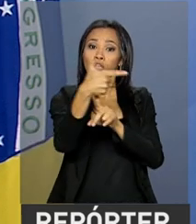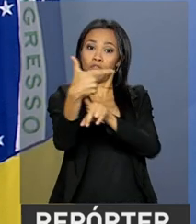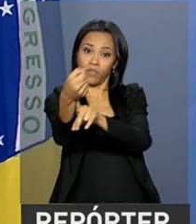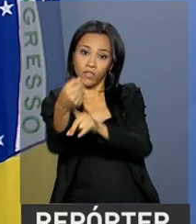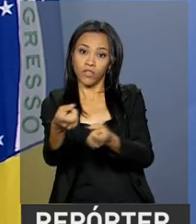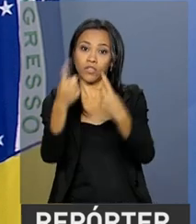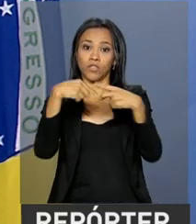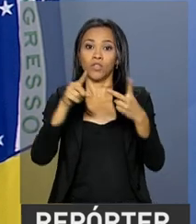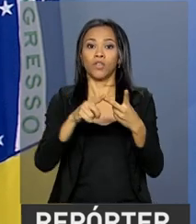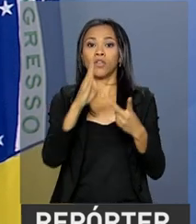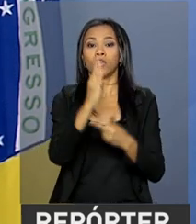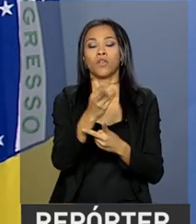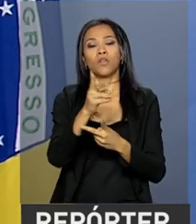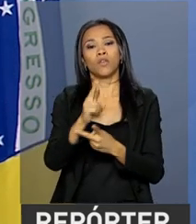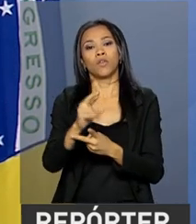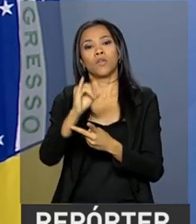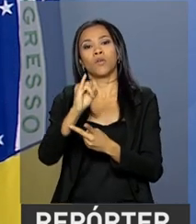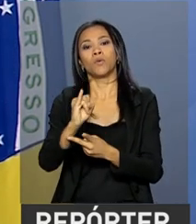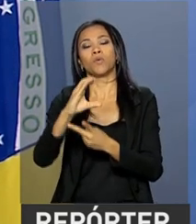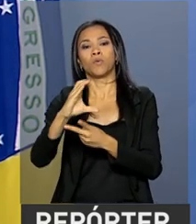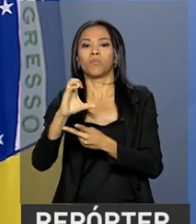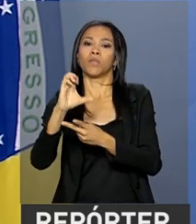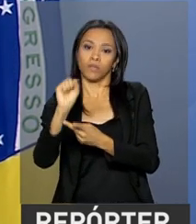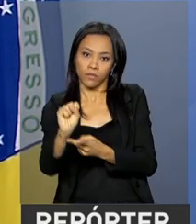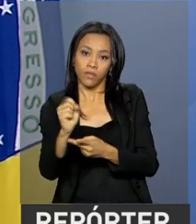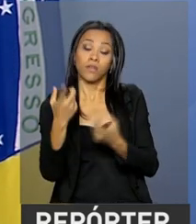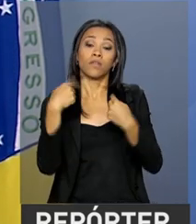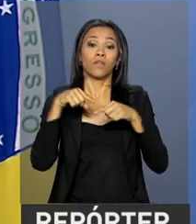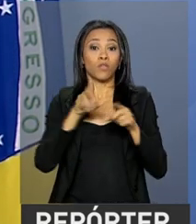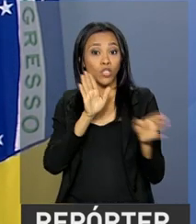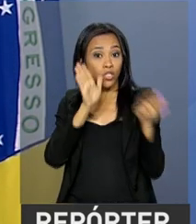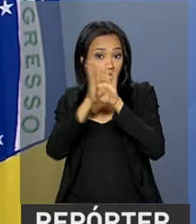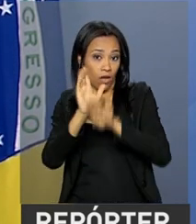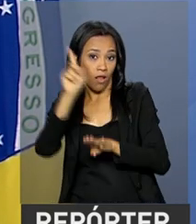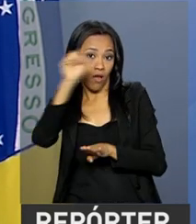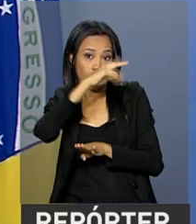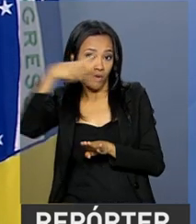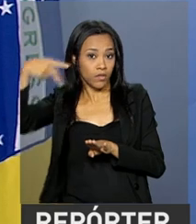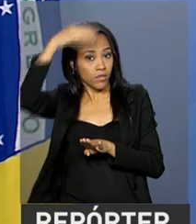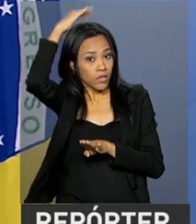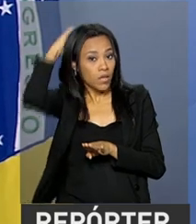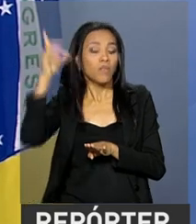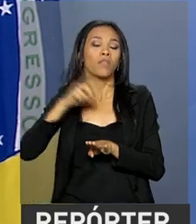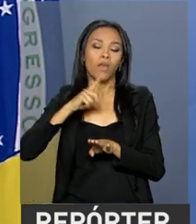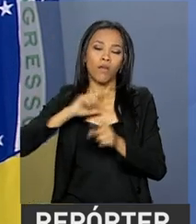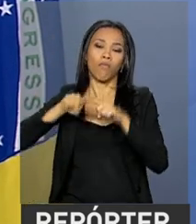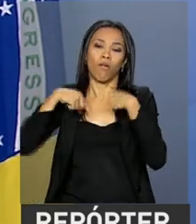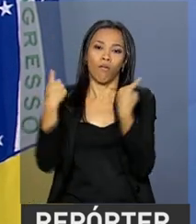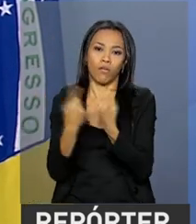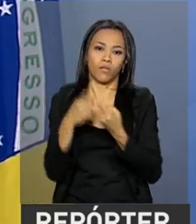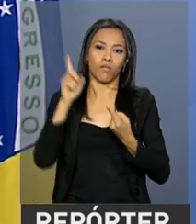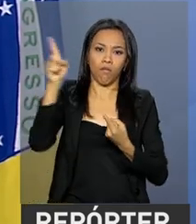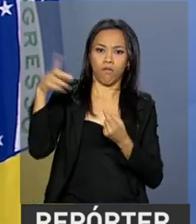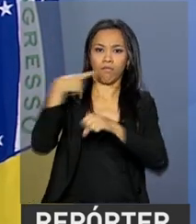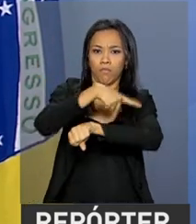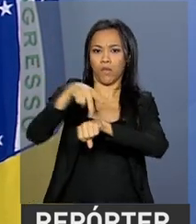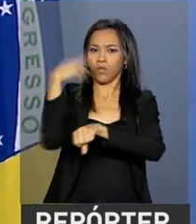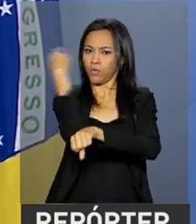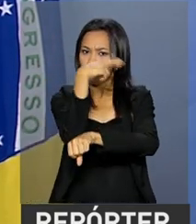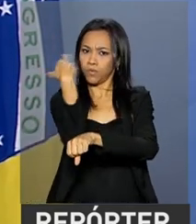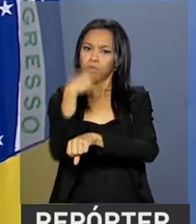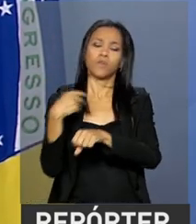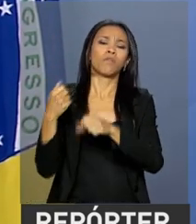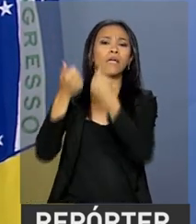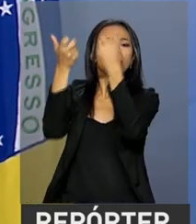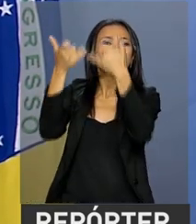BRICS. No dia de sua chegada, o presidente participa de reunião com investidores russos. Falará sobre as